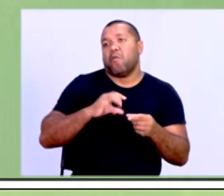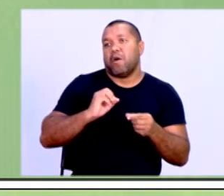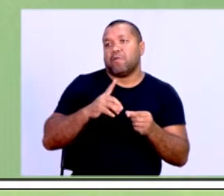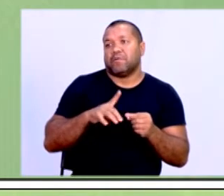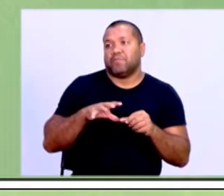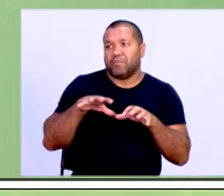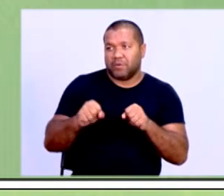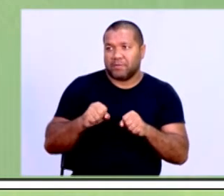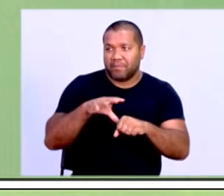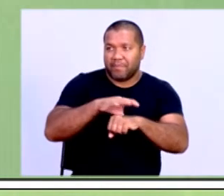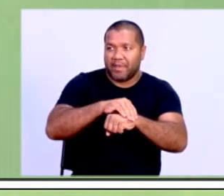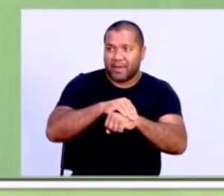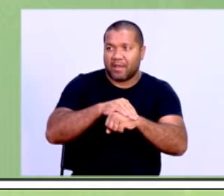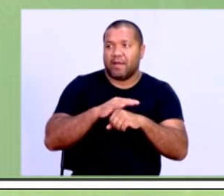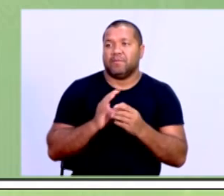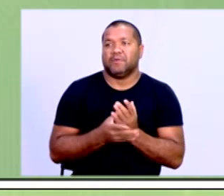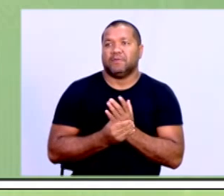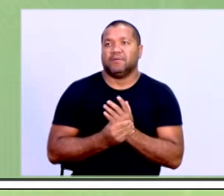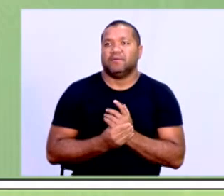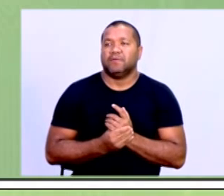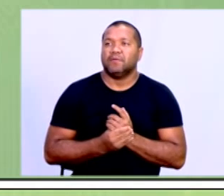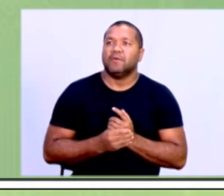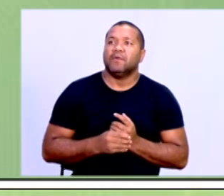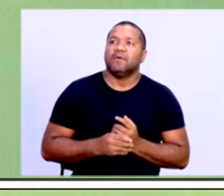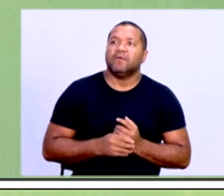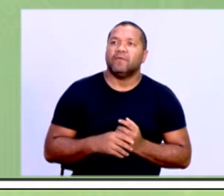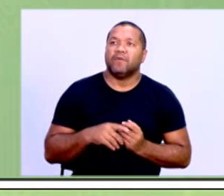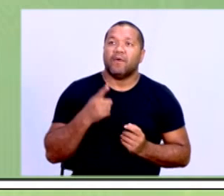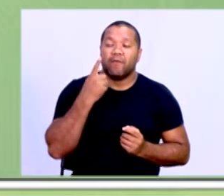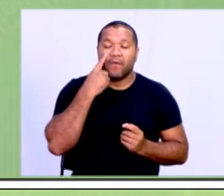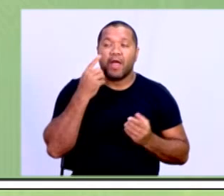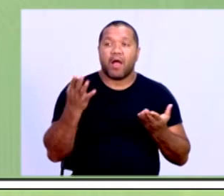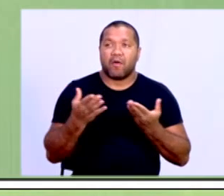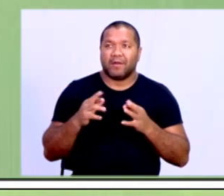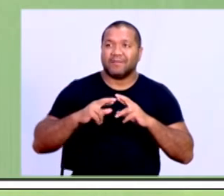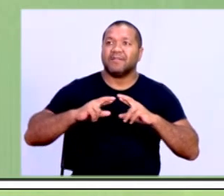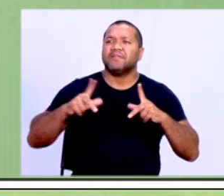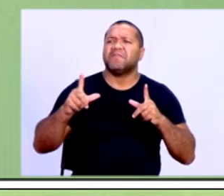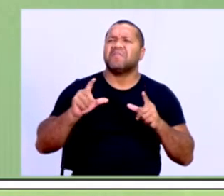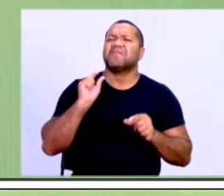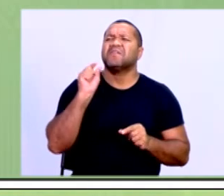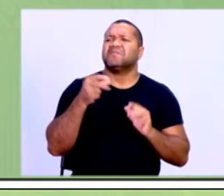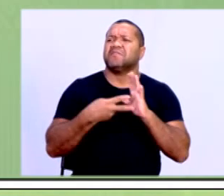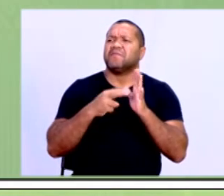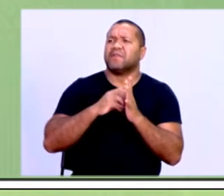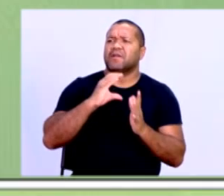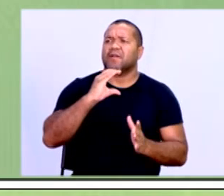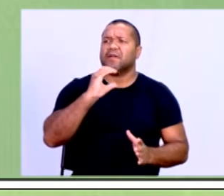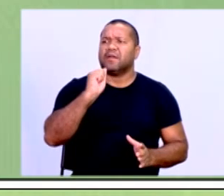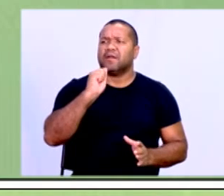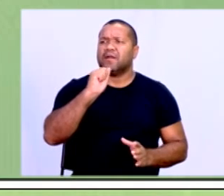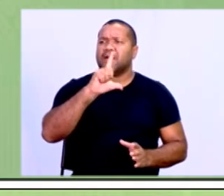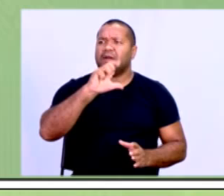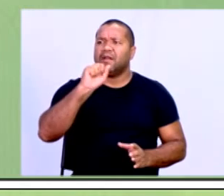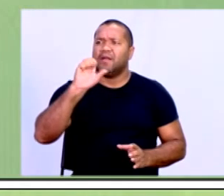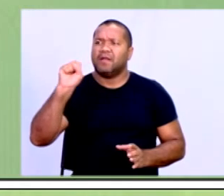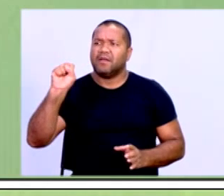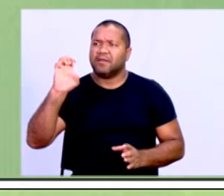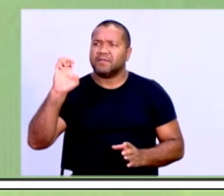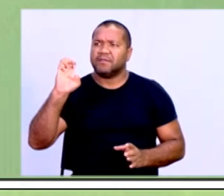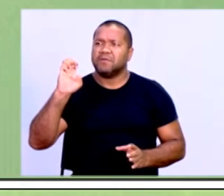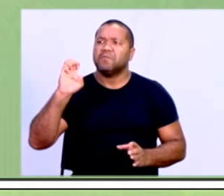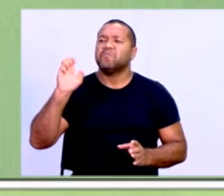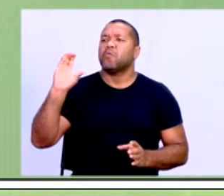agora as diferenças entre classe e objeto para a gente poder compreender melhor como é que funciona. Então,